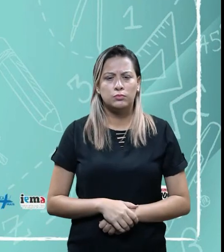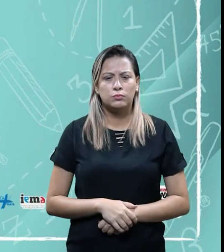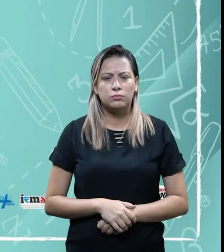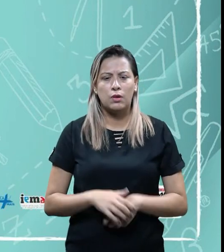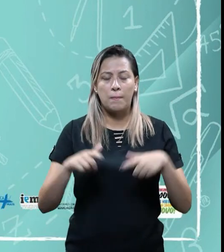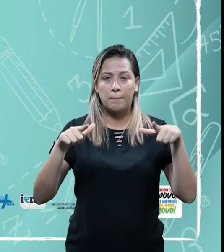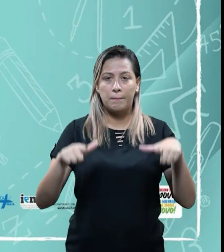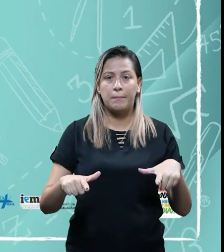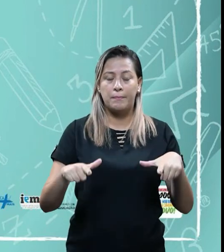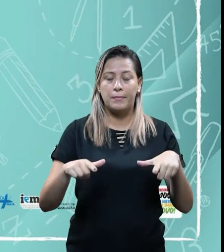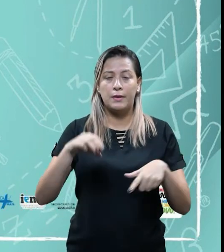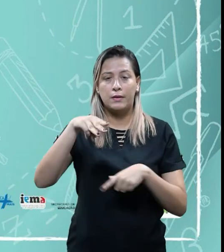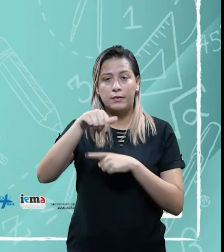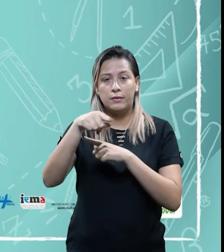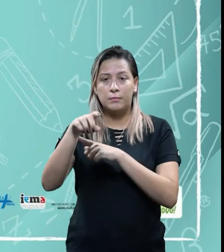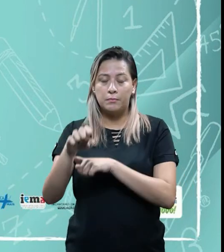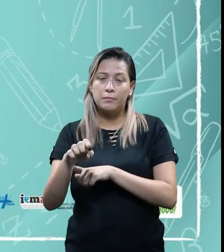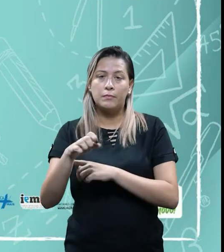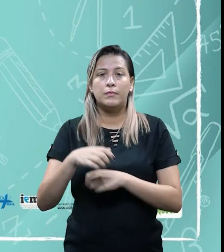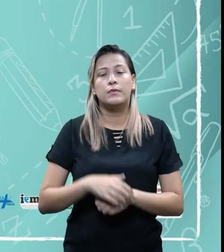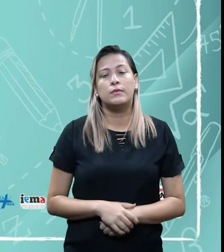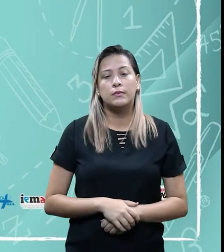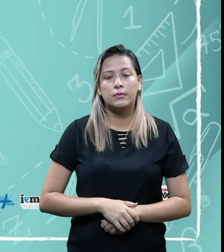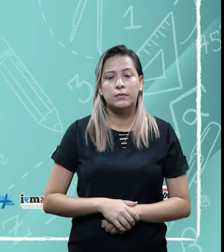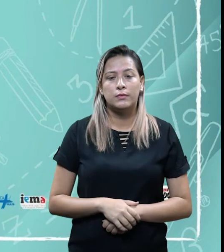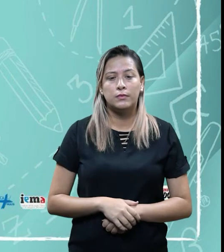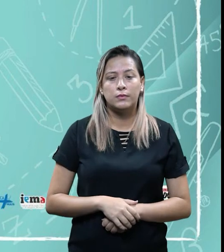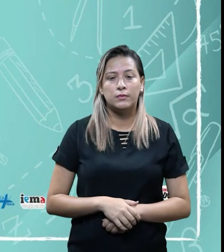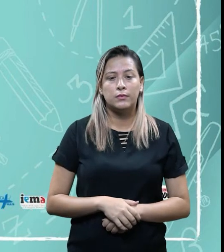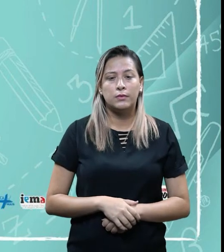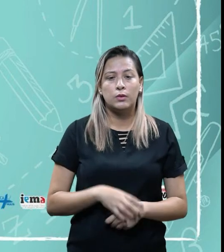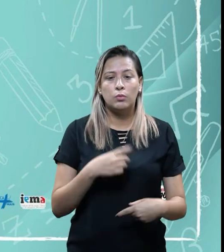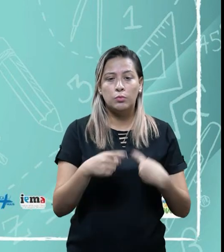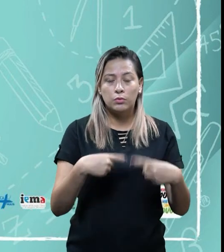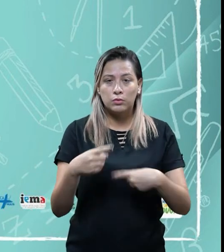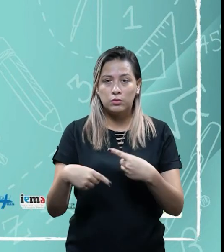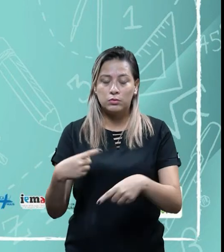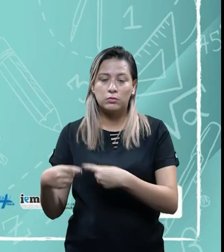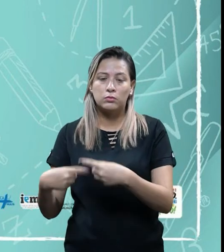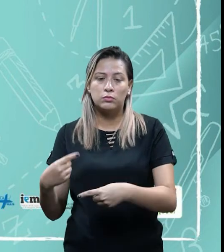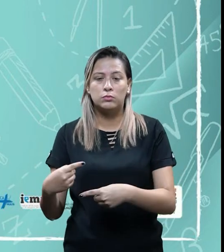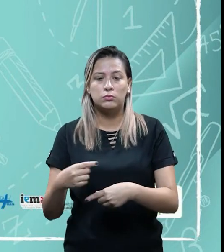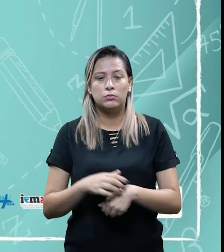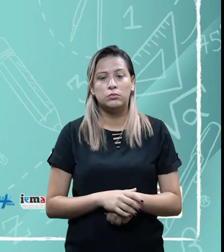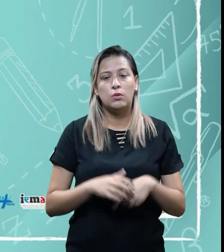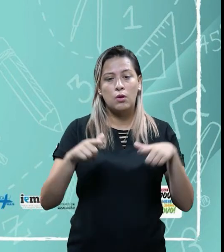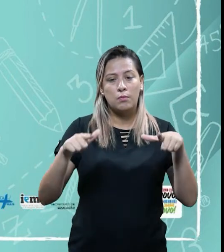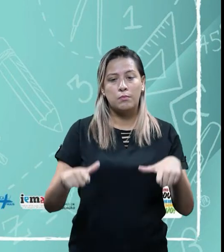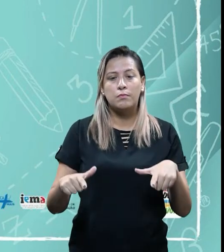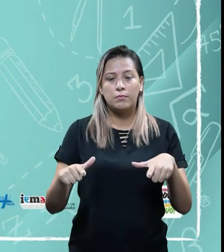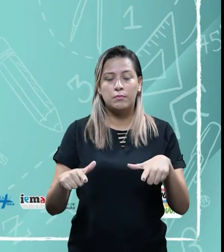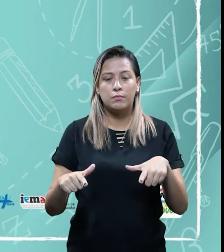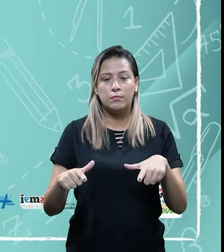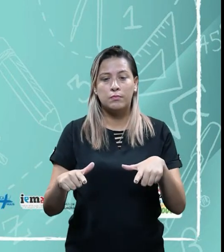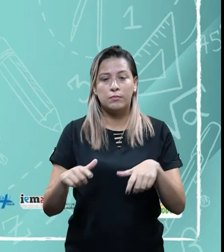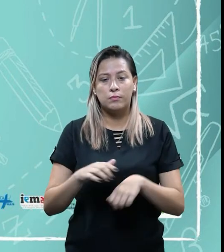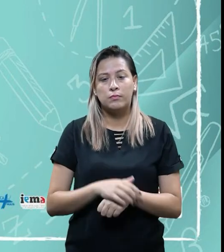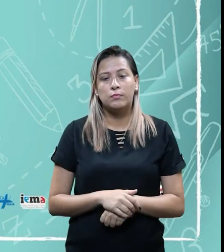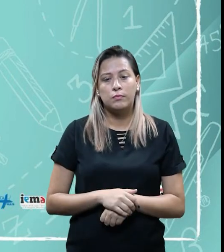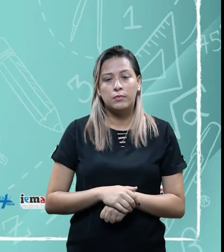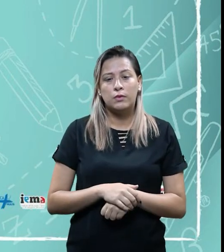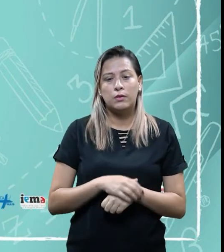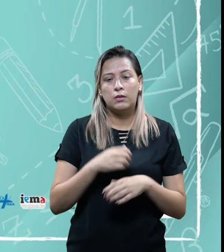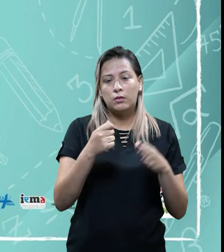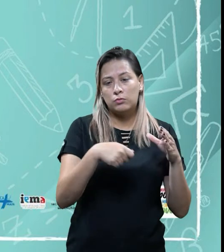placa-mãe, processador, memória, placa de vídeo, a placa de som, disco rígido, leitor interno, todas essas informações, todos